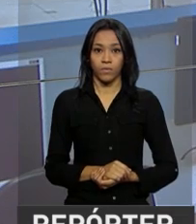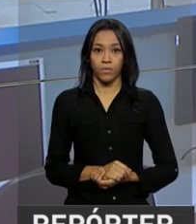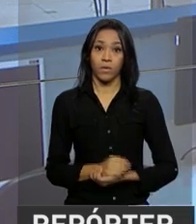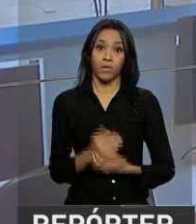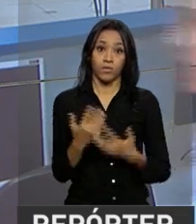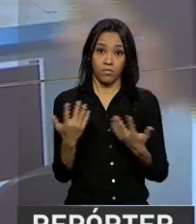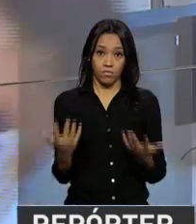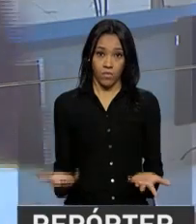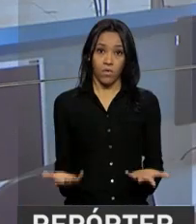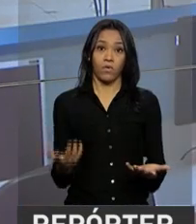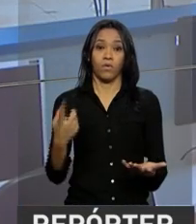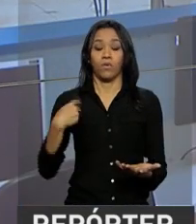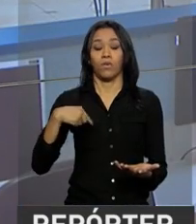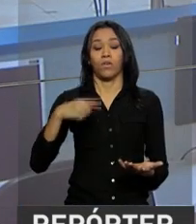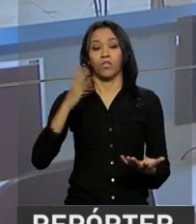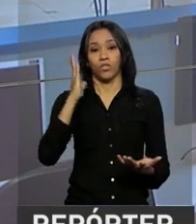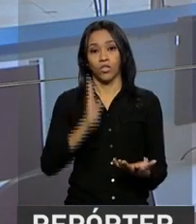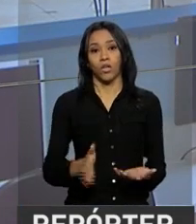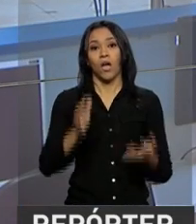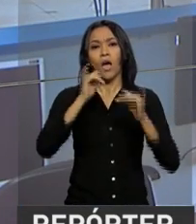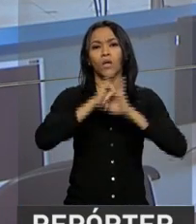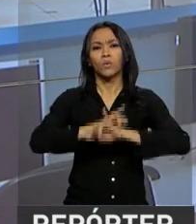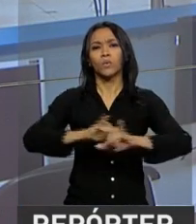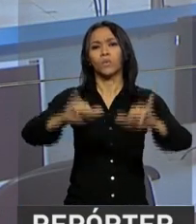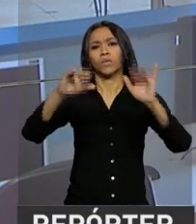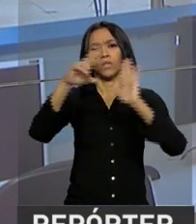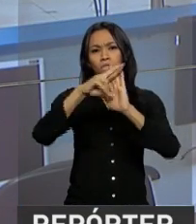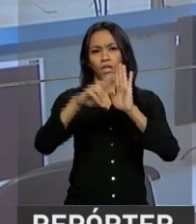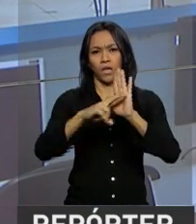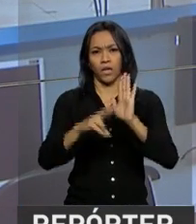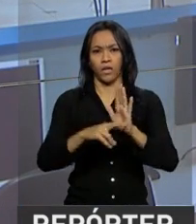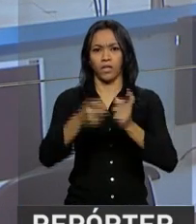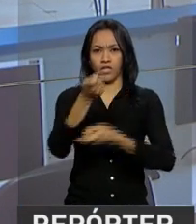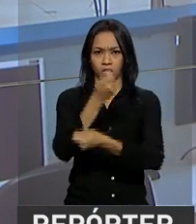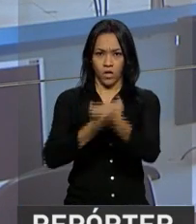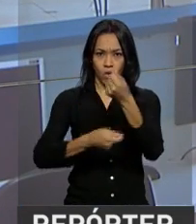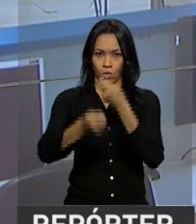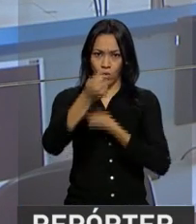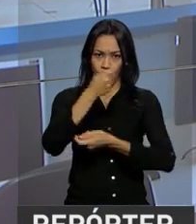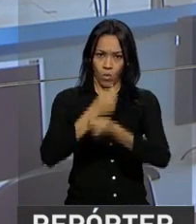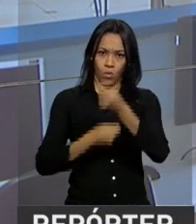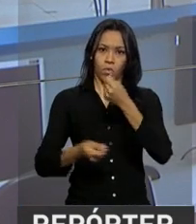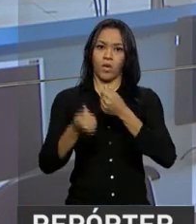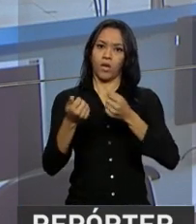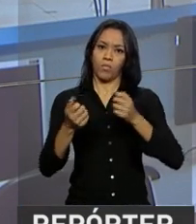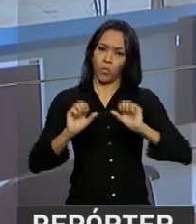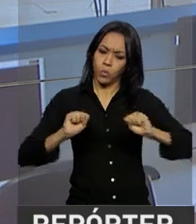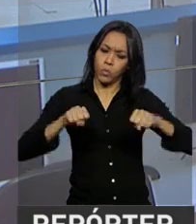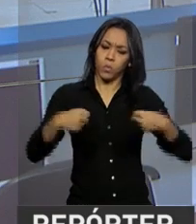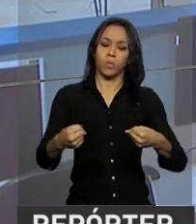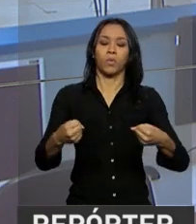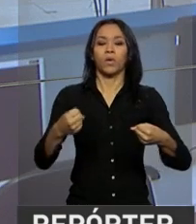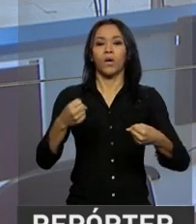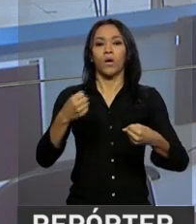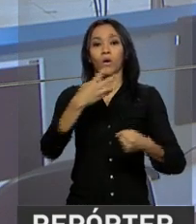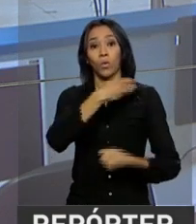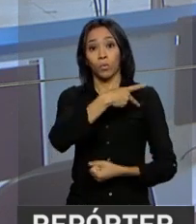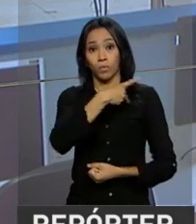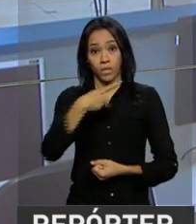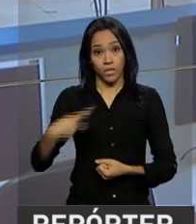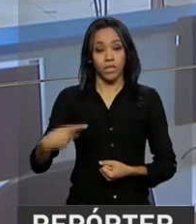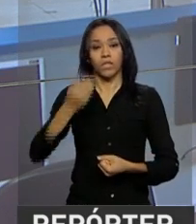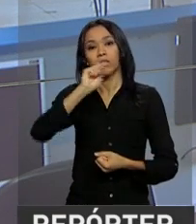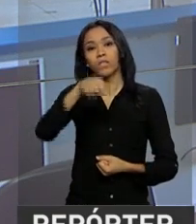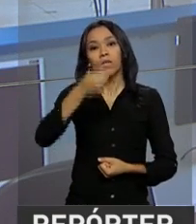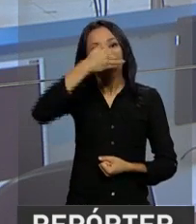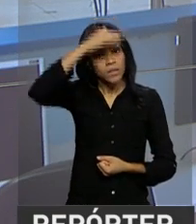Bom, nós acompanhamos o anúncio de medidas econômicas para a retomada do crescimento. Presidente interino Michel Temer se reuniu com